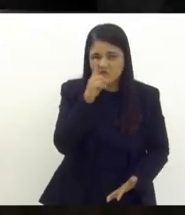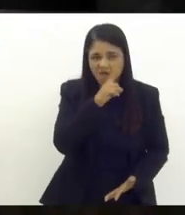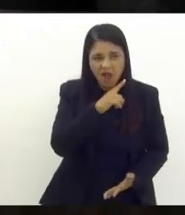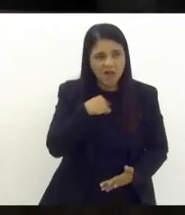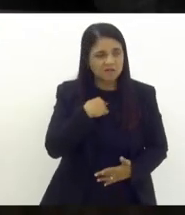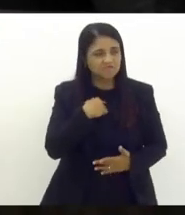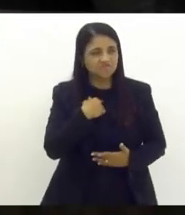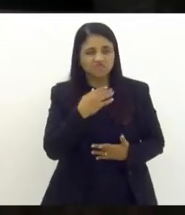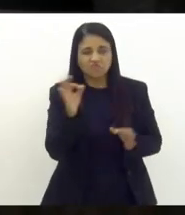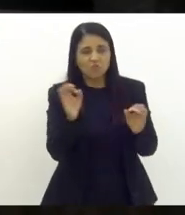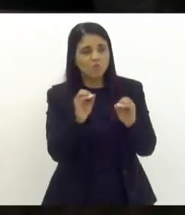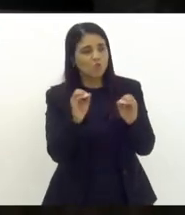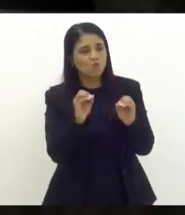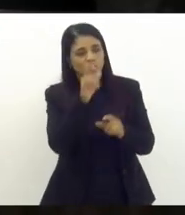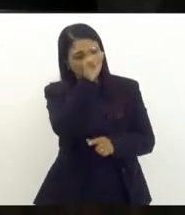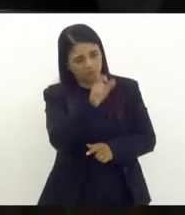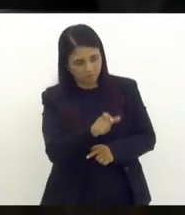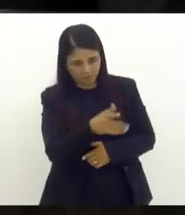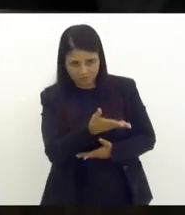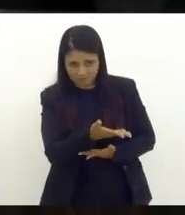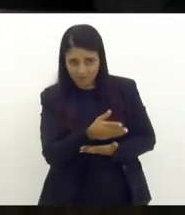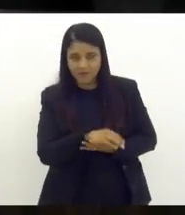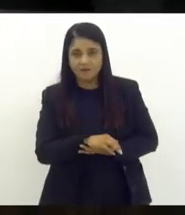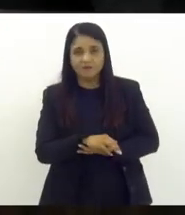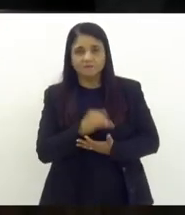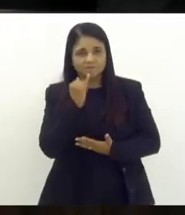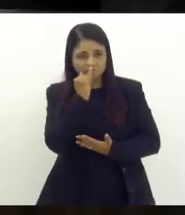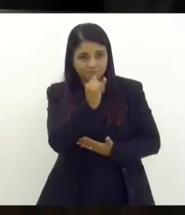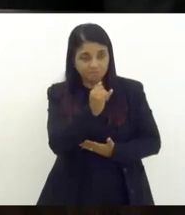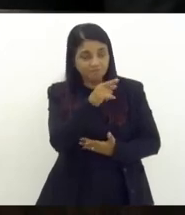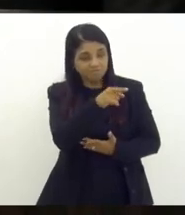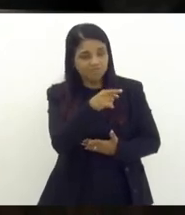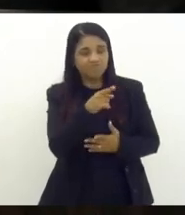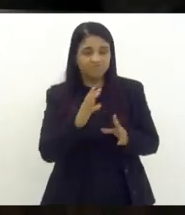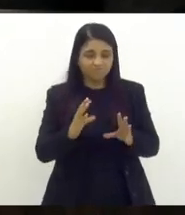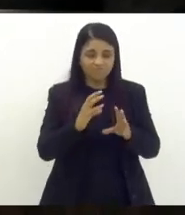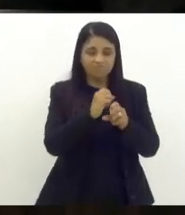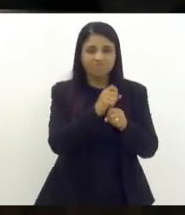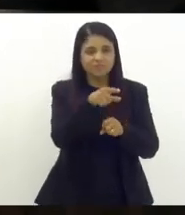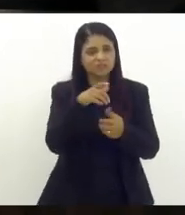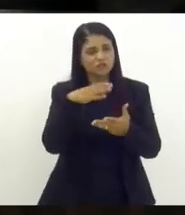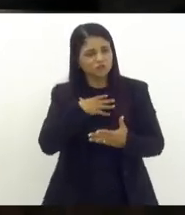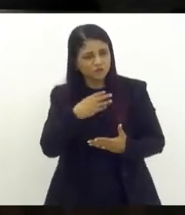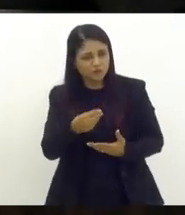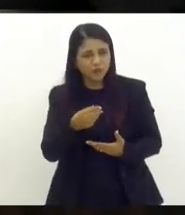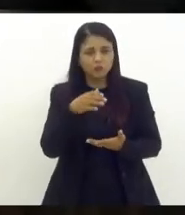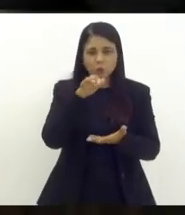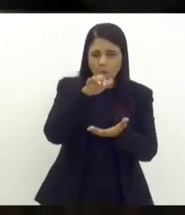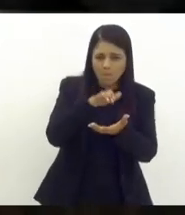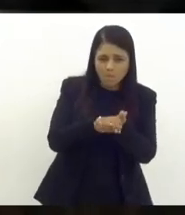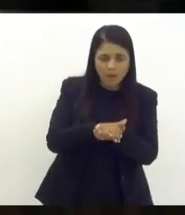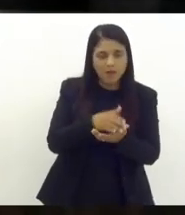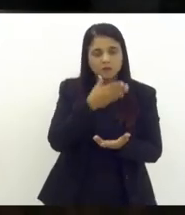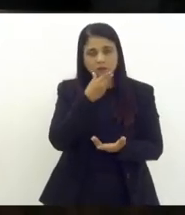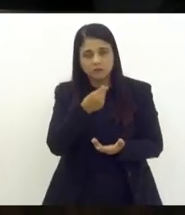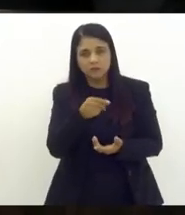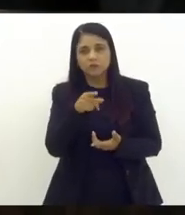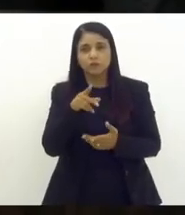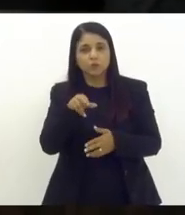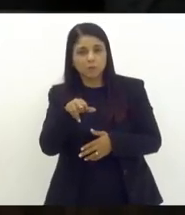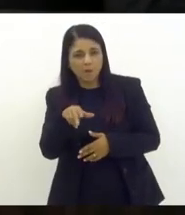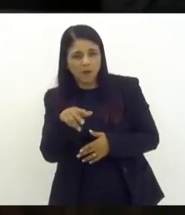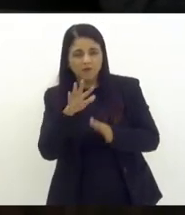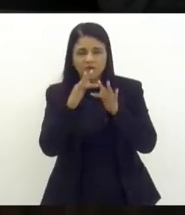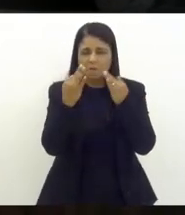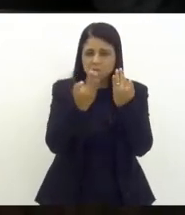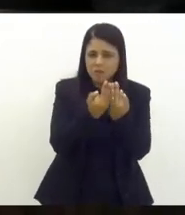pessoa sei que muito tem agregar tá aqui os seus filhos tá aqui o teu marido tá aqui a sua família sua irmã tá aqui os seus